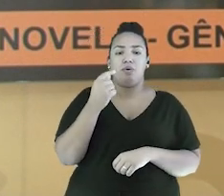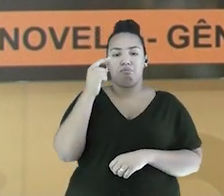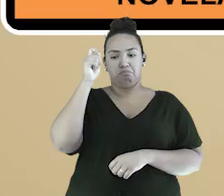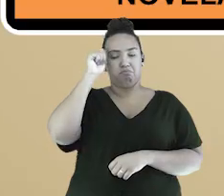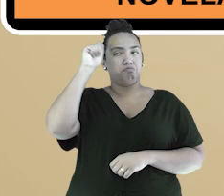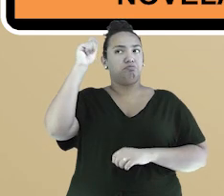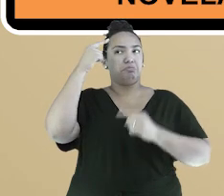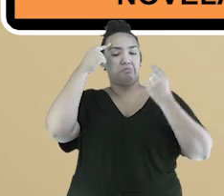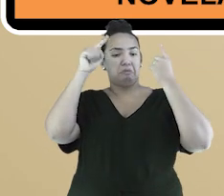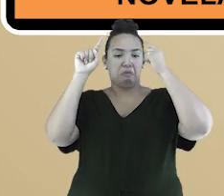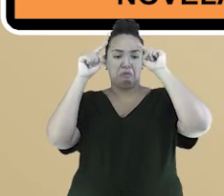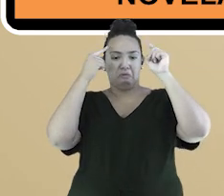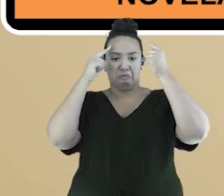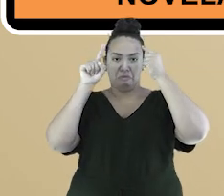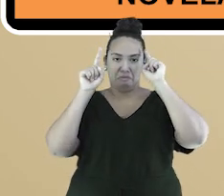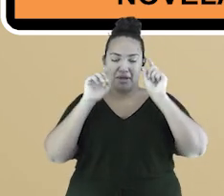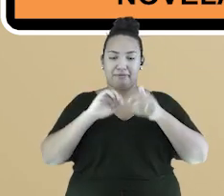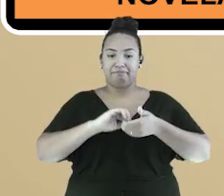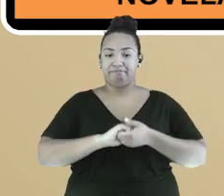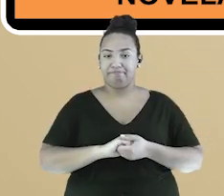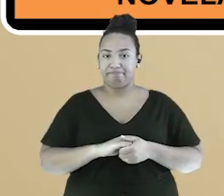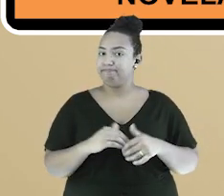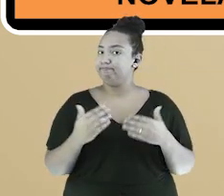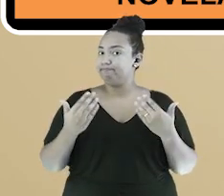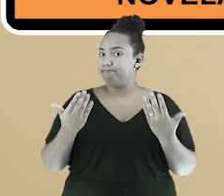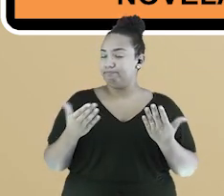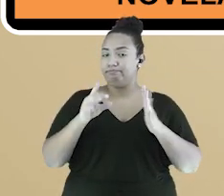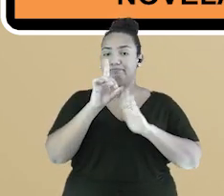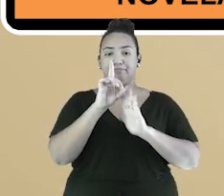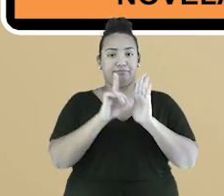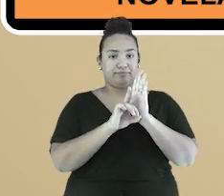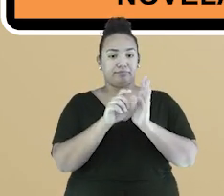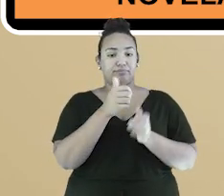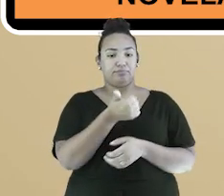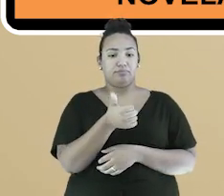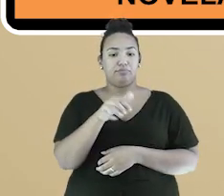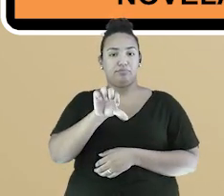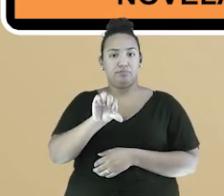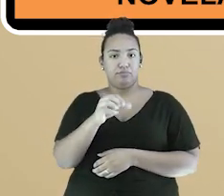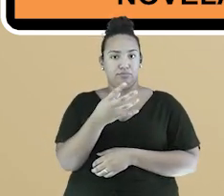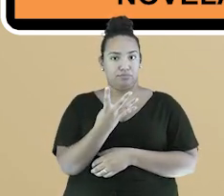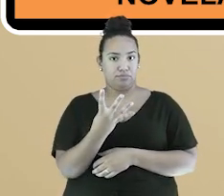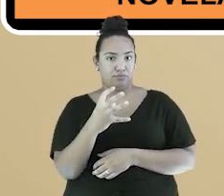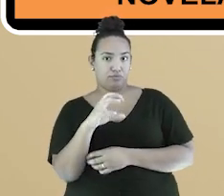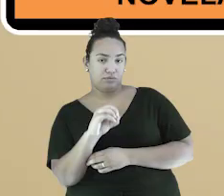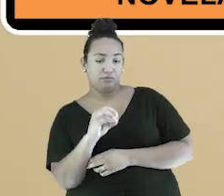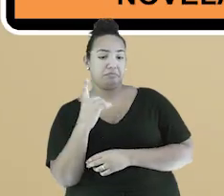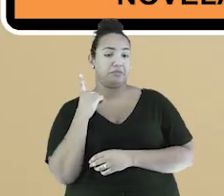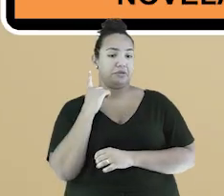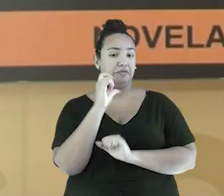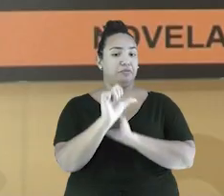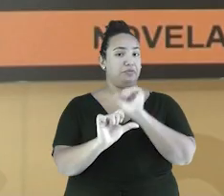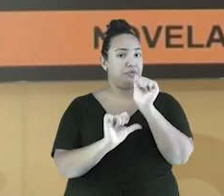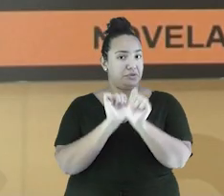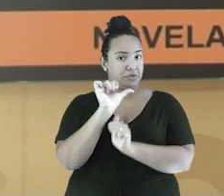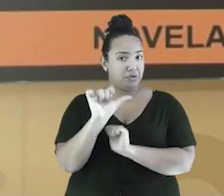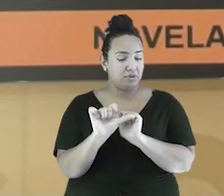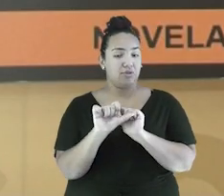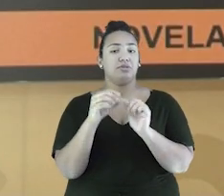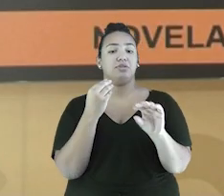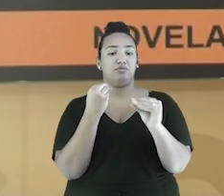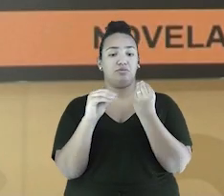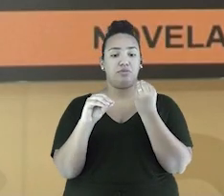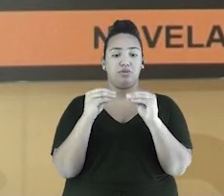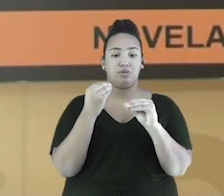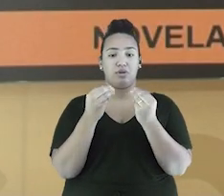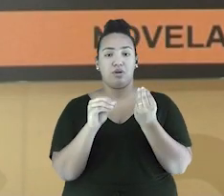autor. A partir daí, na década de 1940, houve uma grande mudança e as novelas